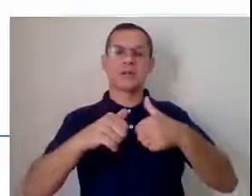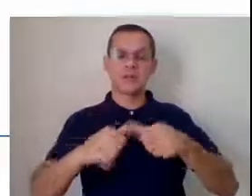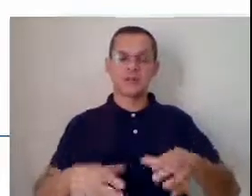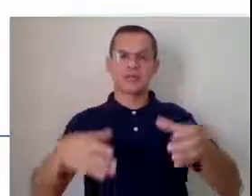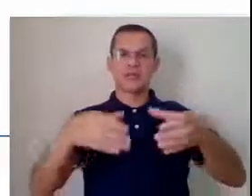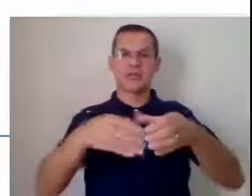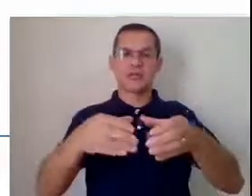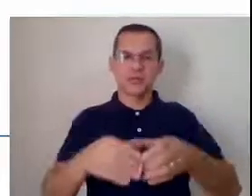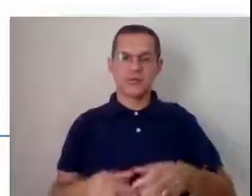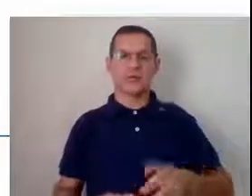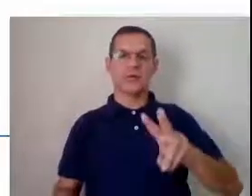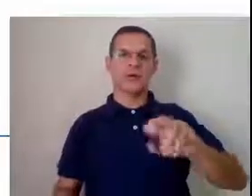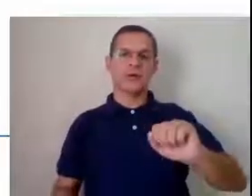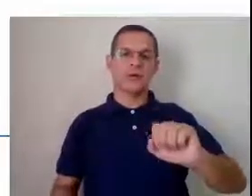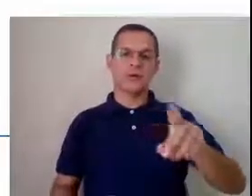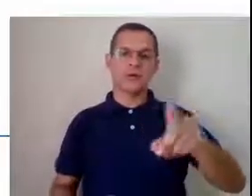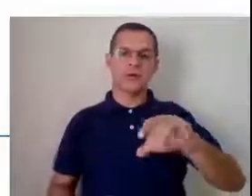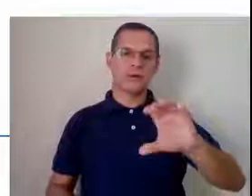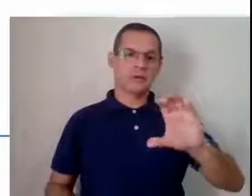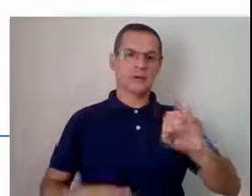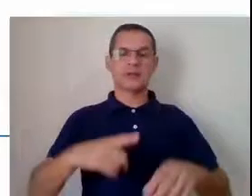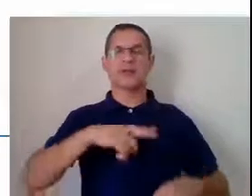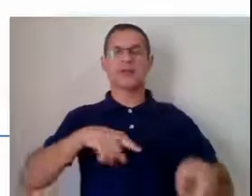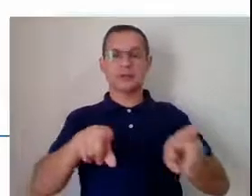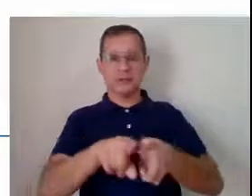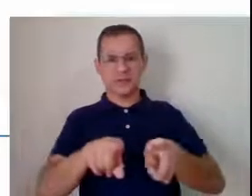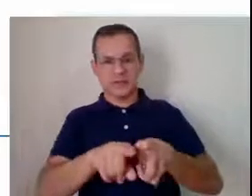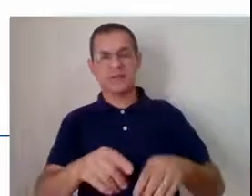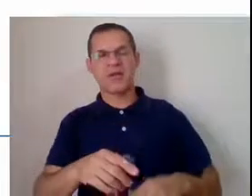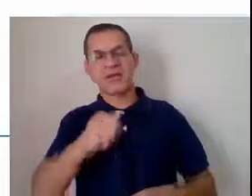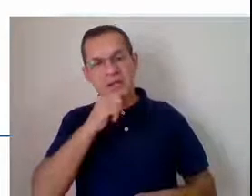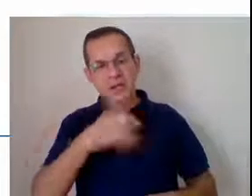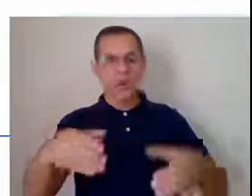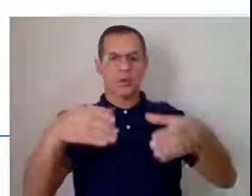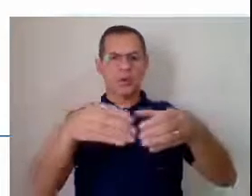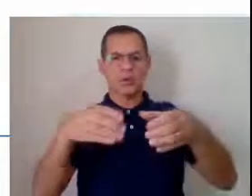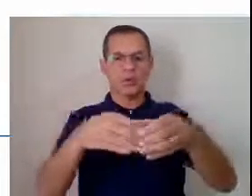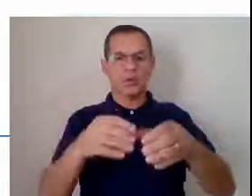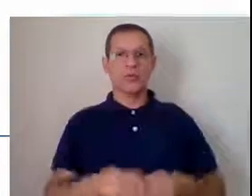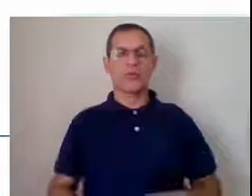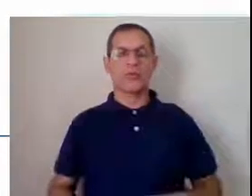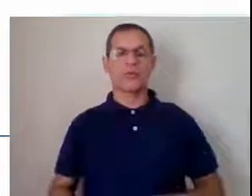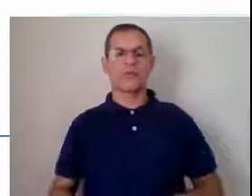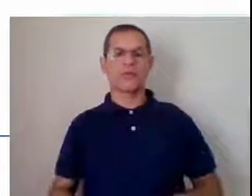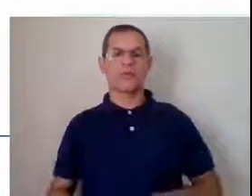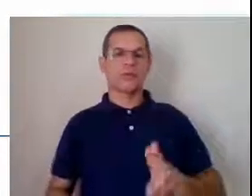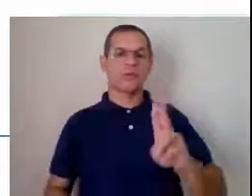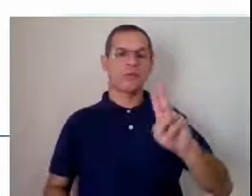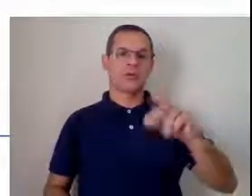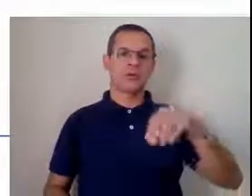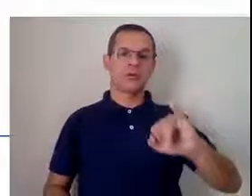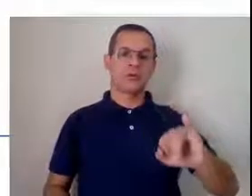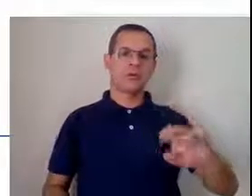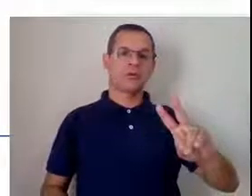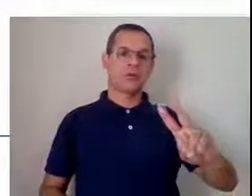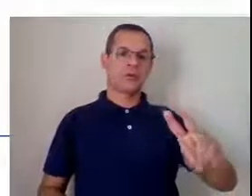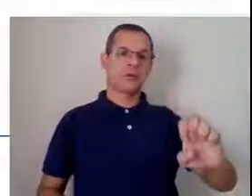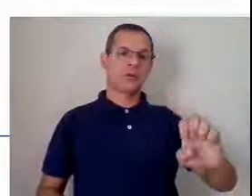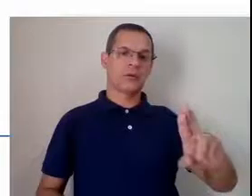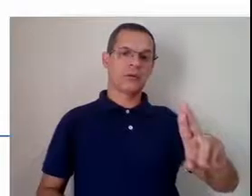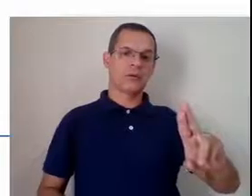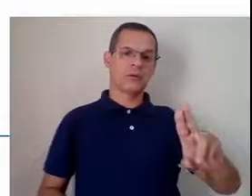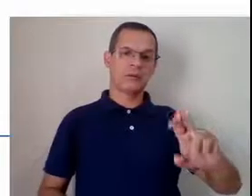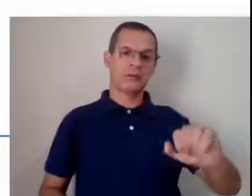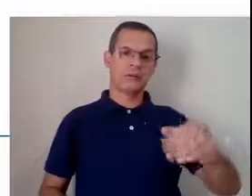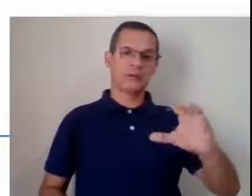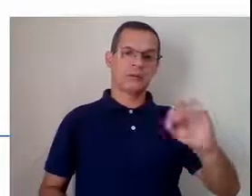um conjunto vazio. Nós temos também o conjunto universo. Isso aí só relembrando para vocês,